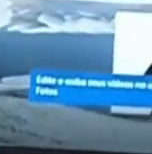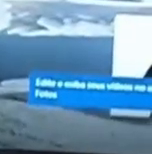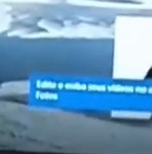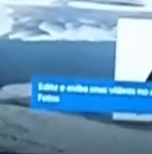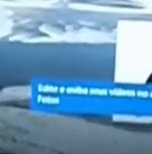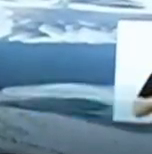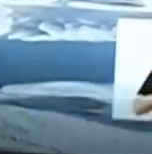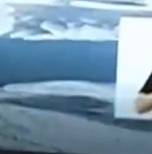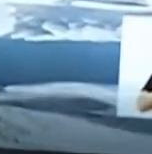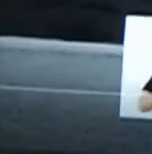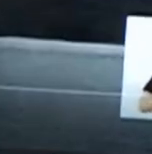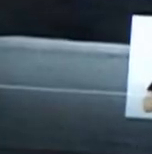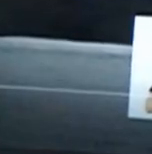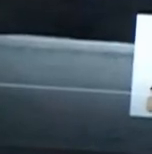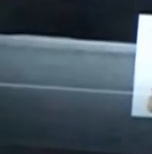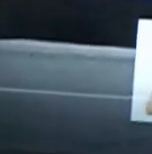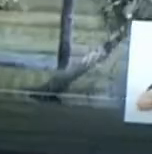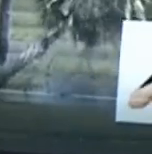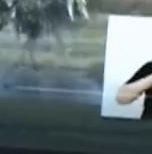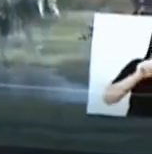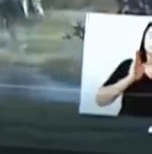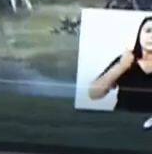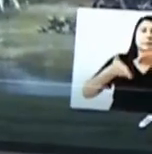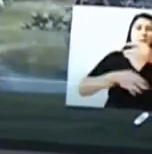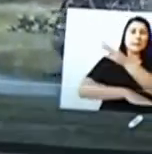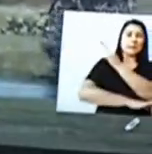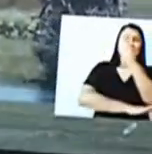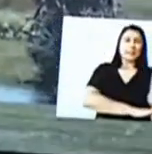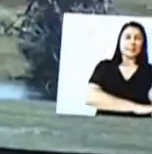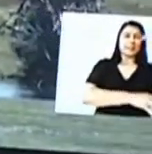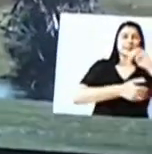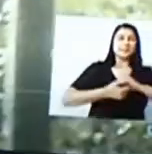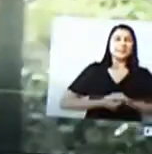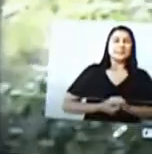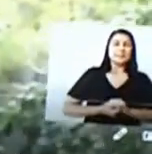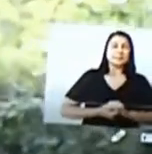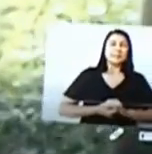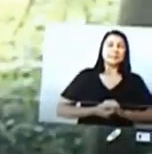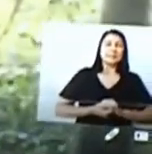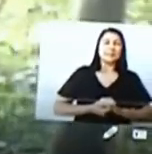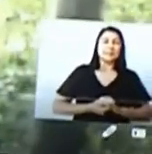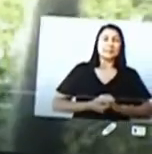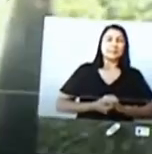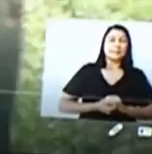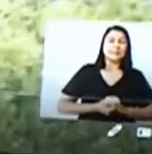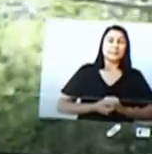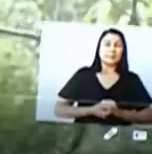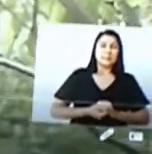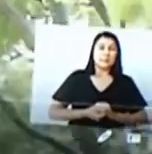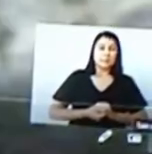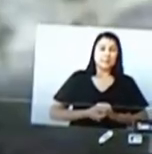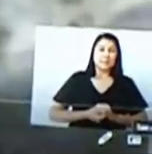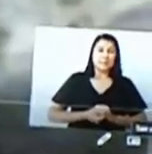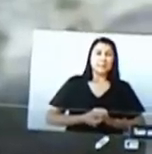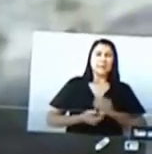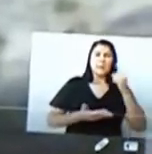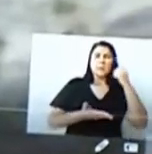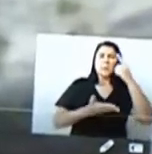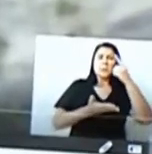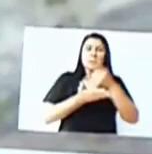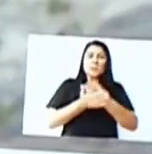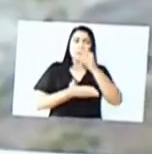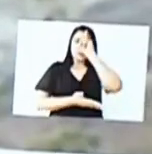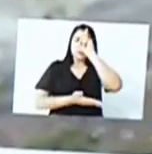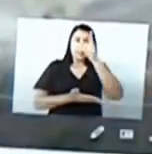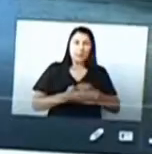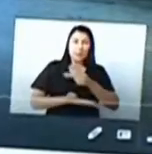primeiros 6 meses, né? E diminuiu o desmatamento do Cerrado em 59%. Então a gente vai mostrar um pouco dessa dinâmica com os drones, com